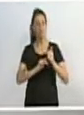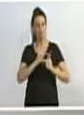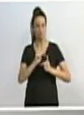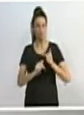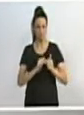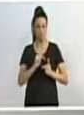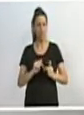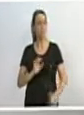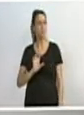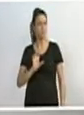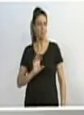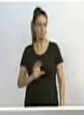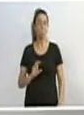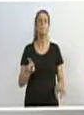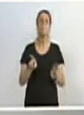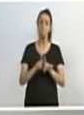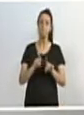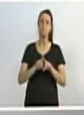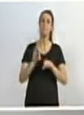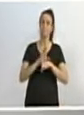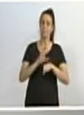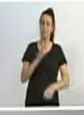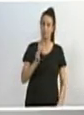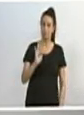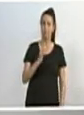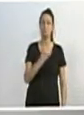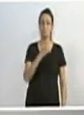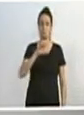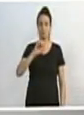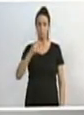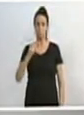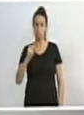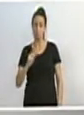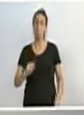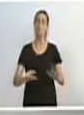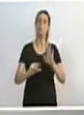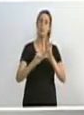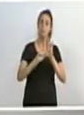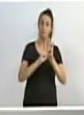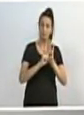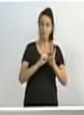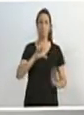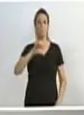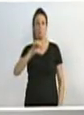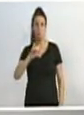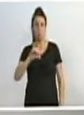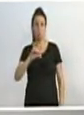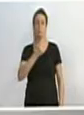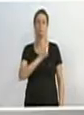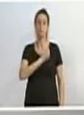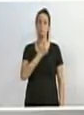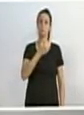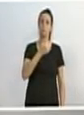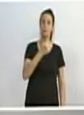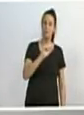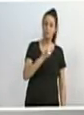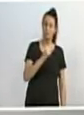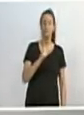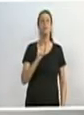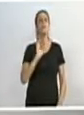Desde a nossa Constituição Federal de 88, que no seu inciso 9º, lá no artigo 170 e 179, Braga, já determinava